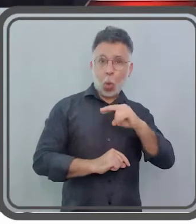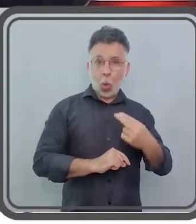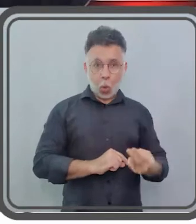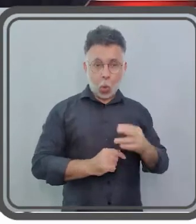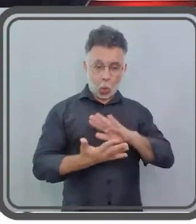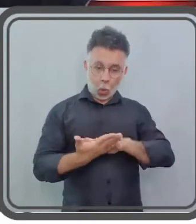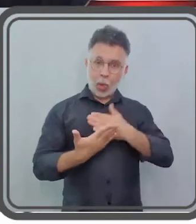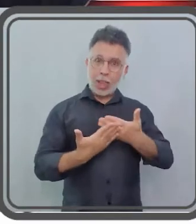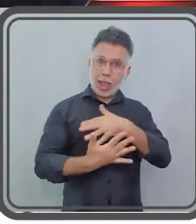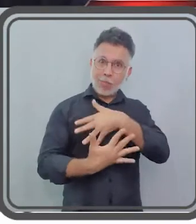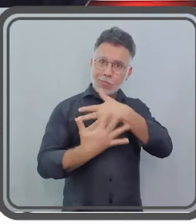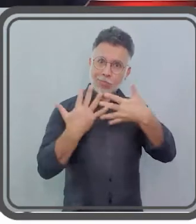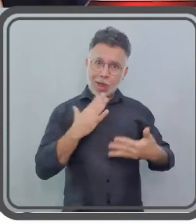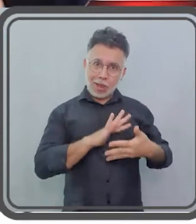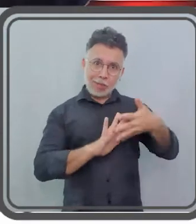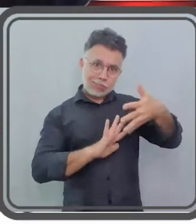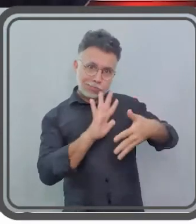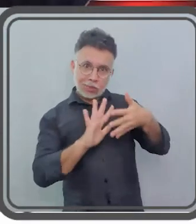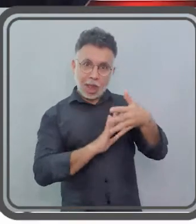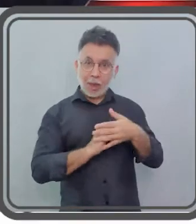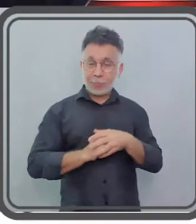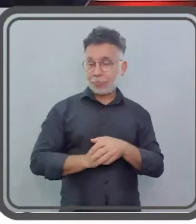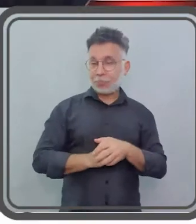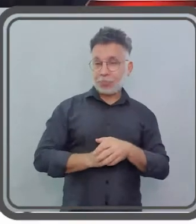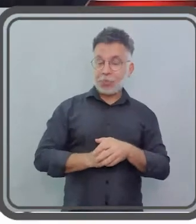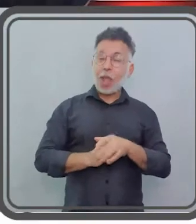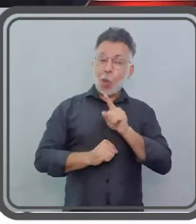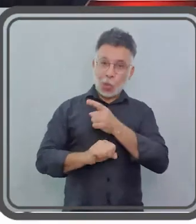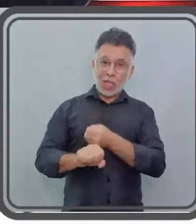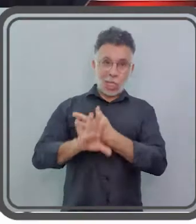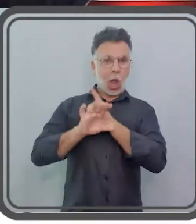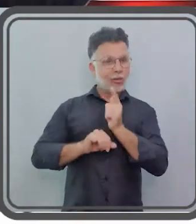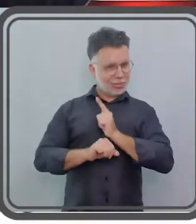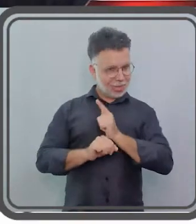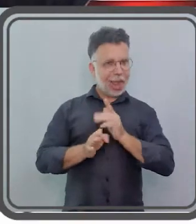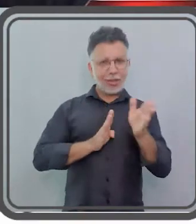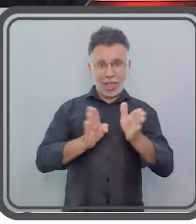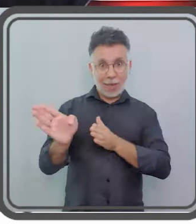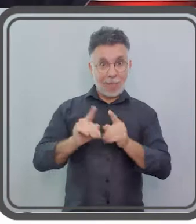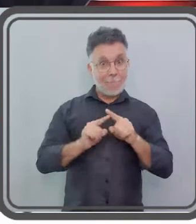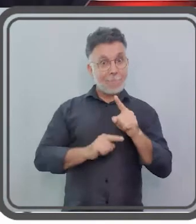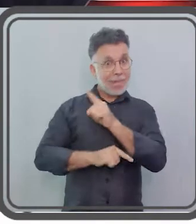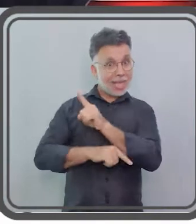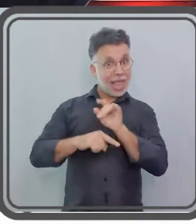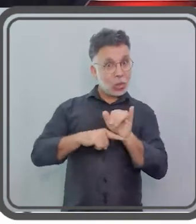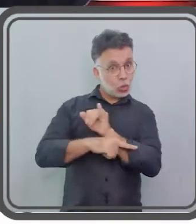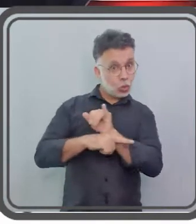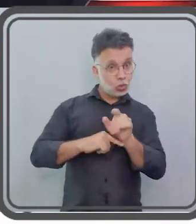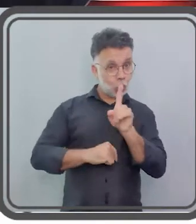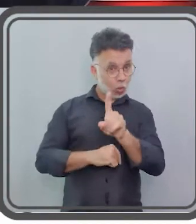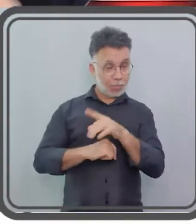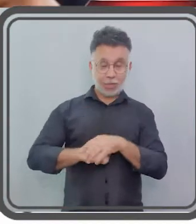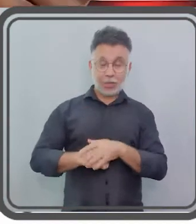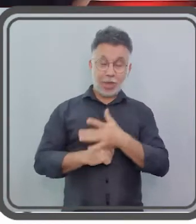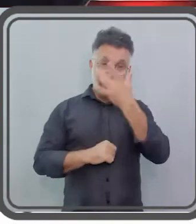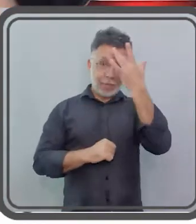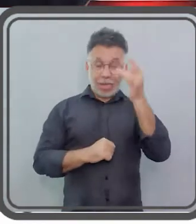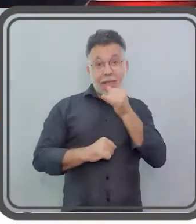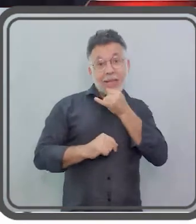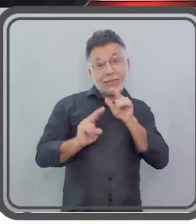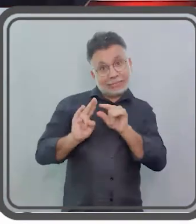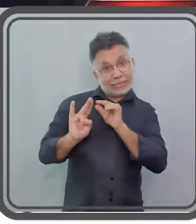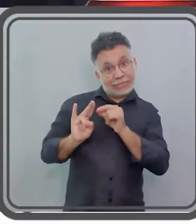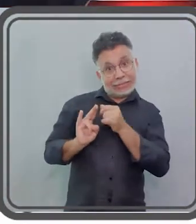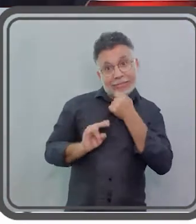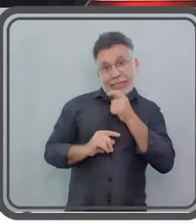para Libras, a língua brasileira de sinais, né? O Intox tem acessibilidade, só que lá no YouTube, tá, pessoal? O pessoal do LinkedIn, infelizmente, durante a